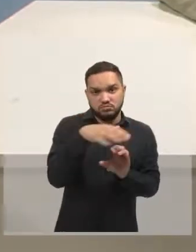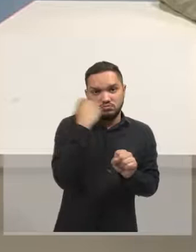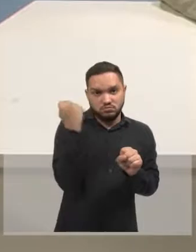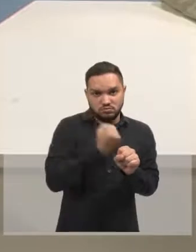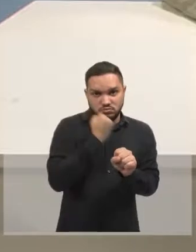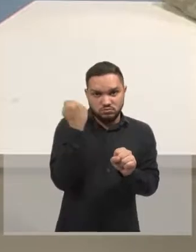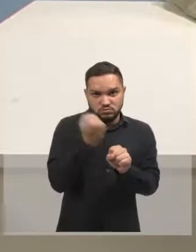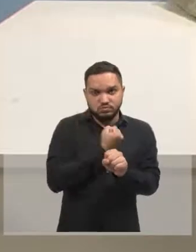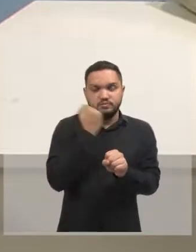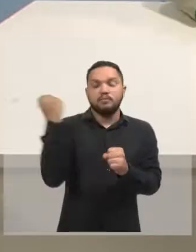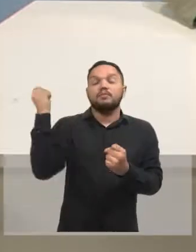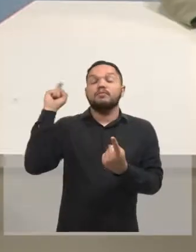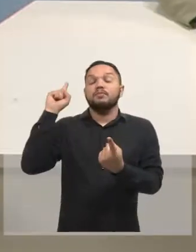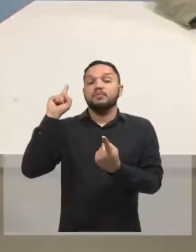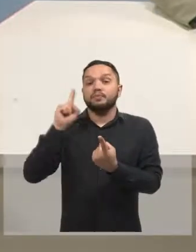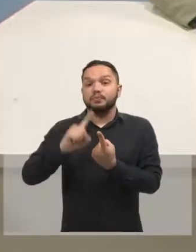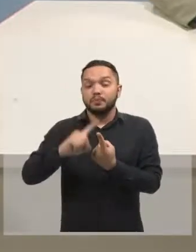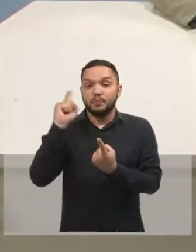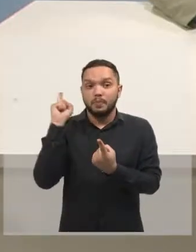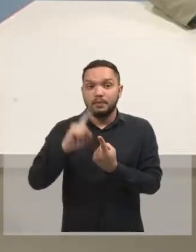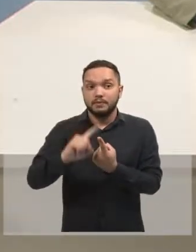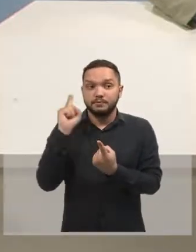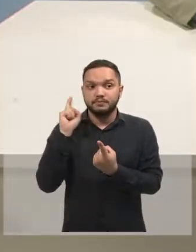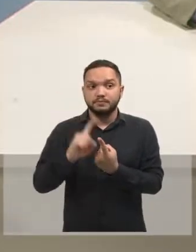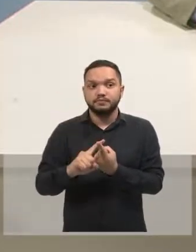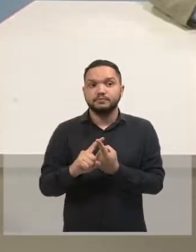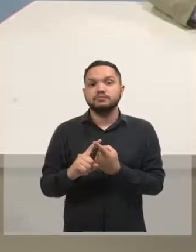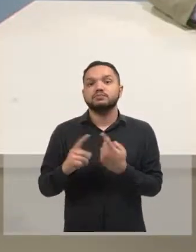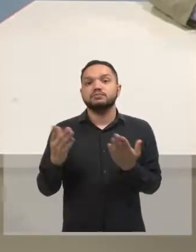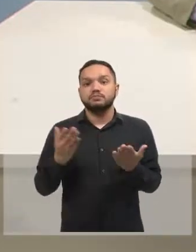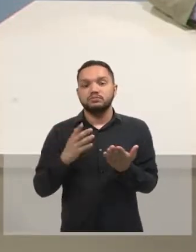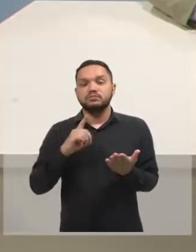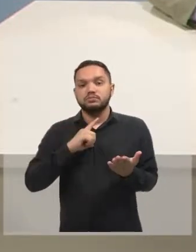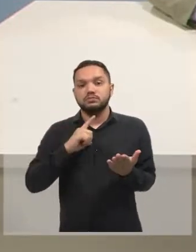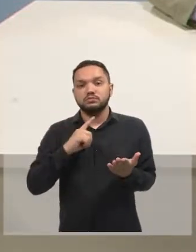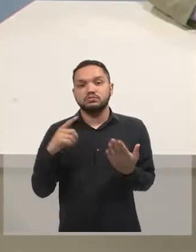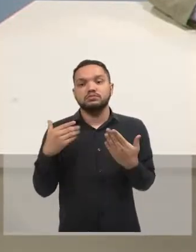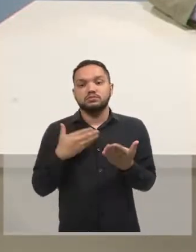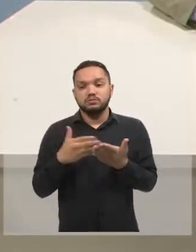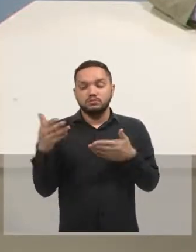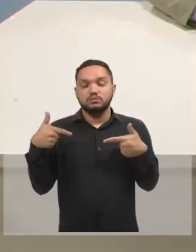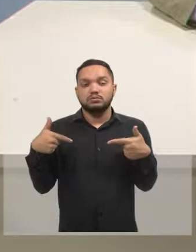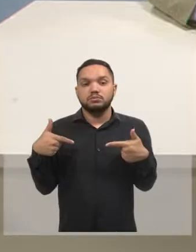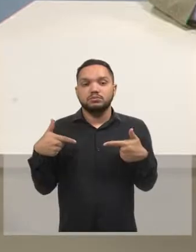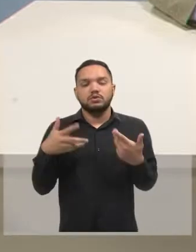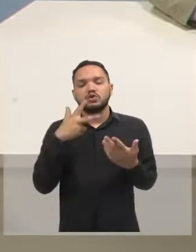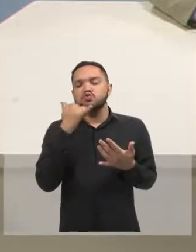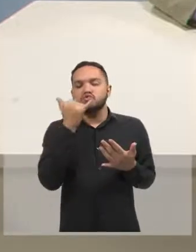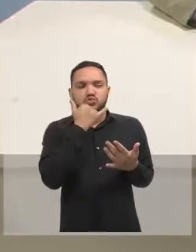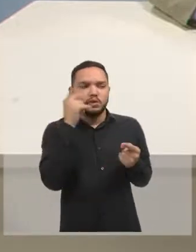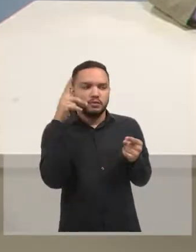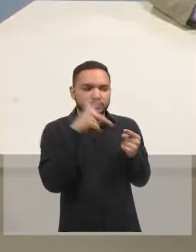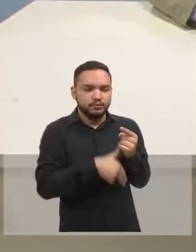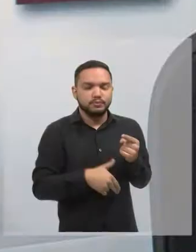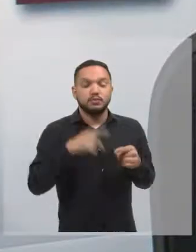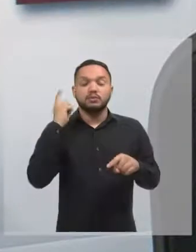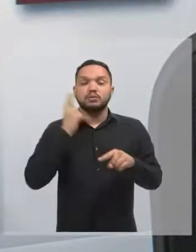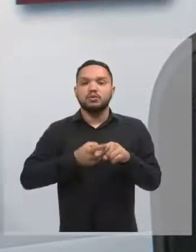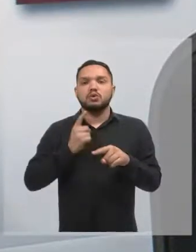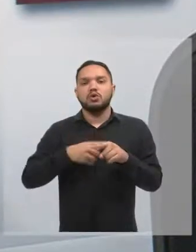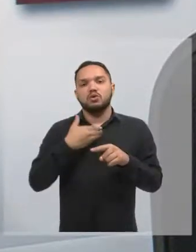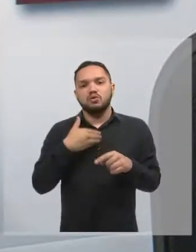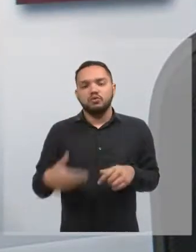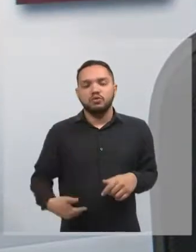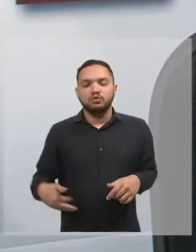civil, a que agora já começam a tentar se movimentar, Paulo, desculpe lhe interromper. Pois não. Porque